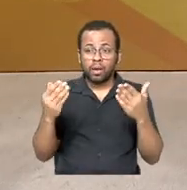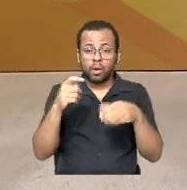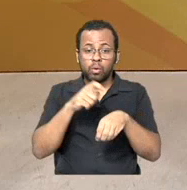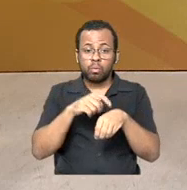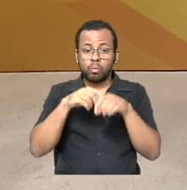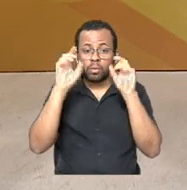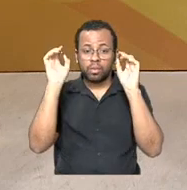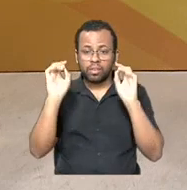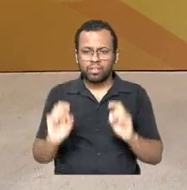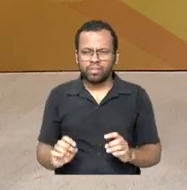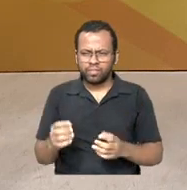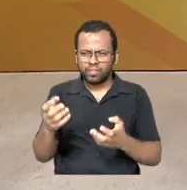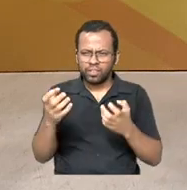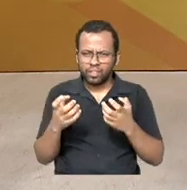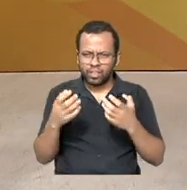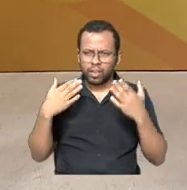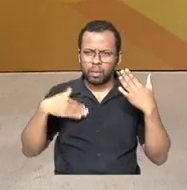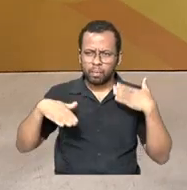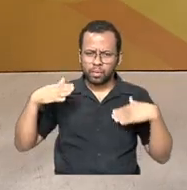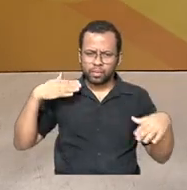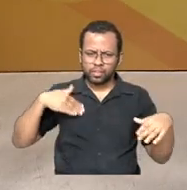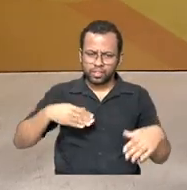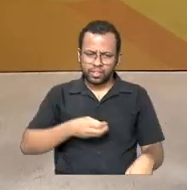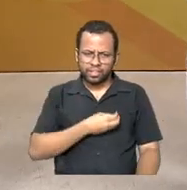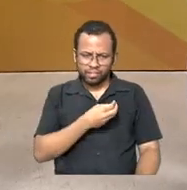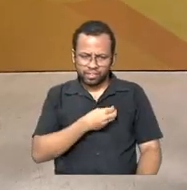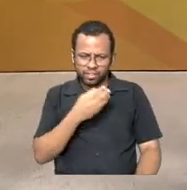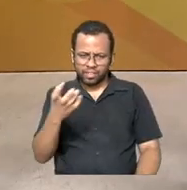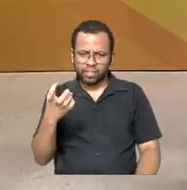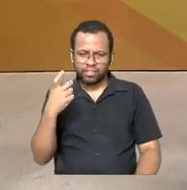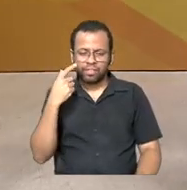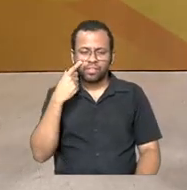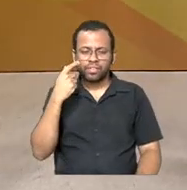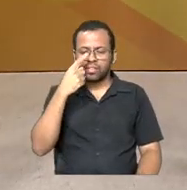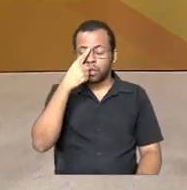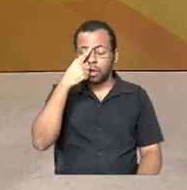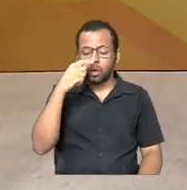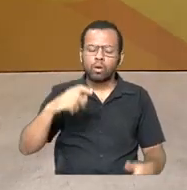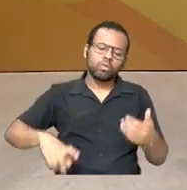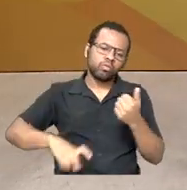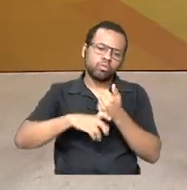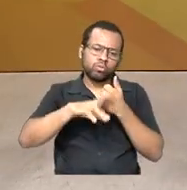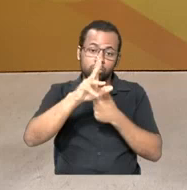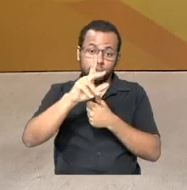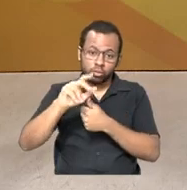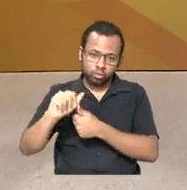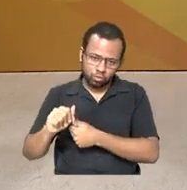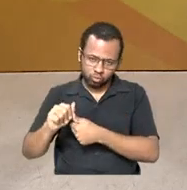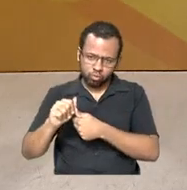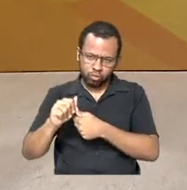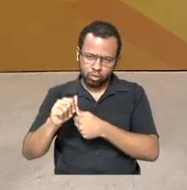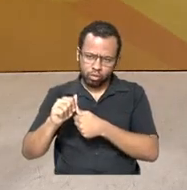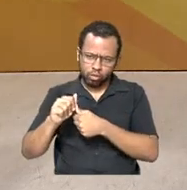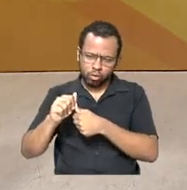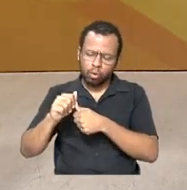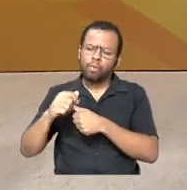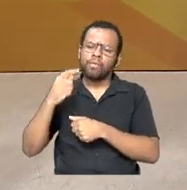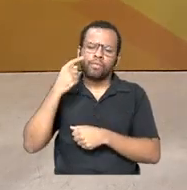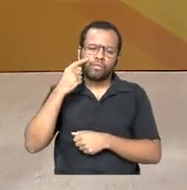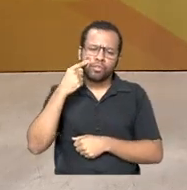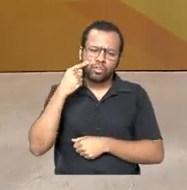tá aí querendo sair por aí passeando feliz da vida conta pra mim ó que ajuda com um meio de transporte